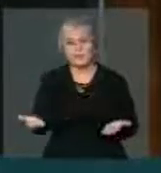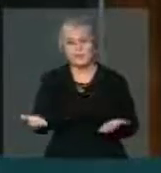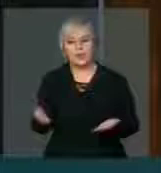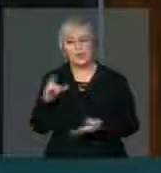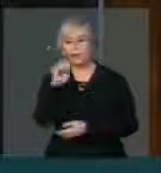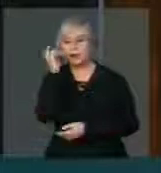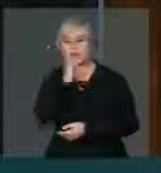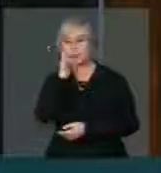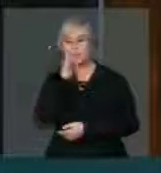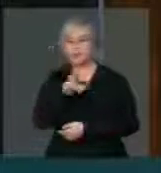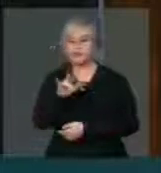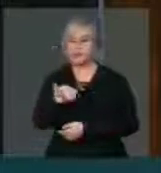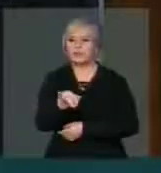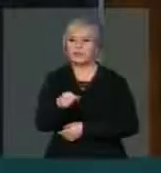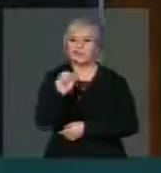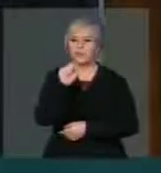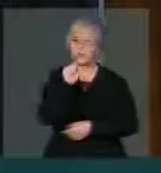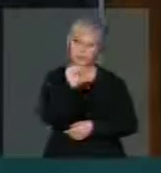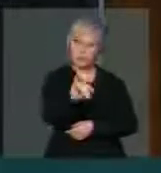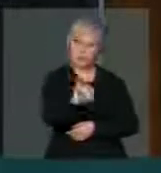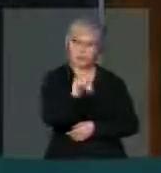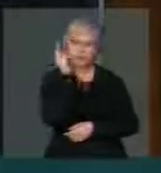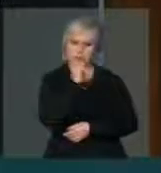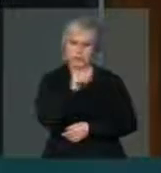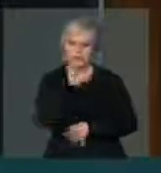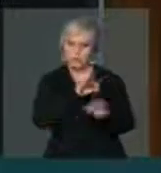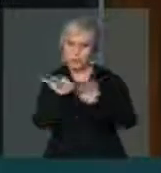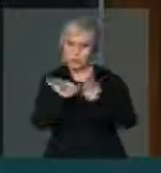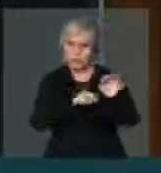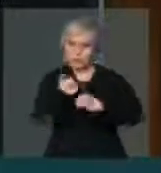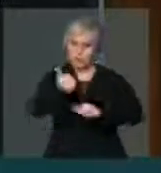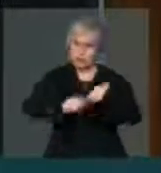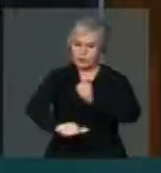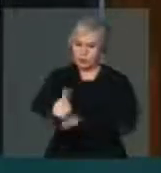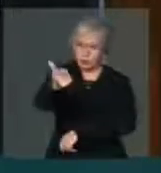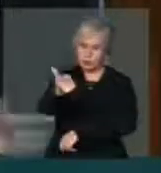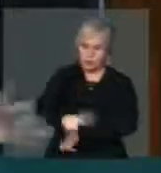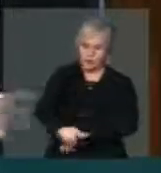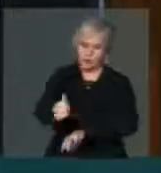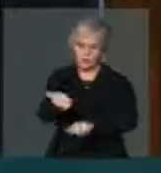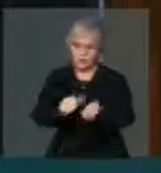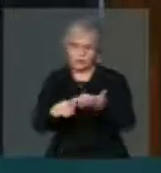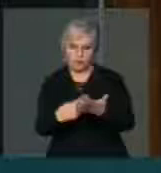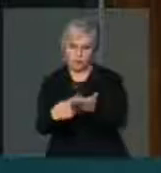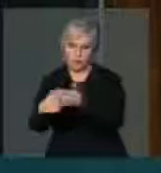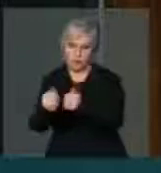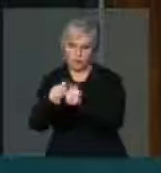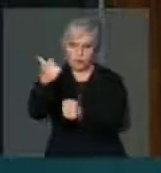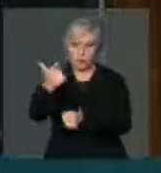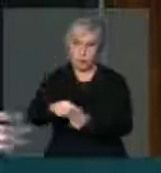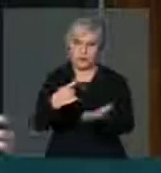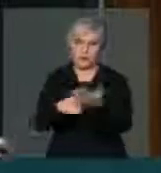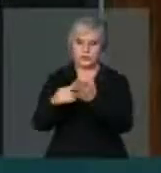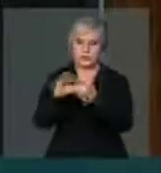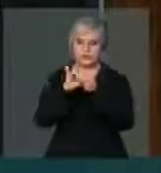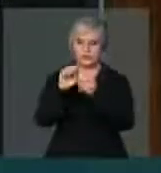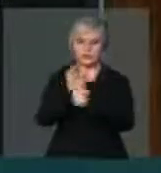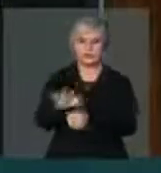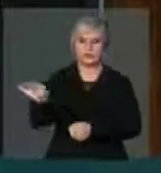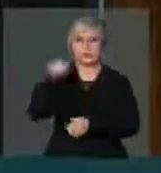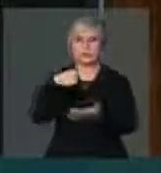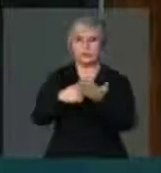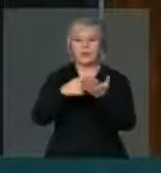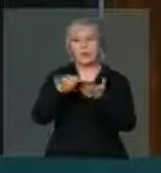se dará se nós pudermos rearrumar, se nós pudermos repactuar essa ação federativa, chamada de